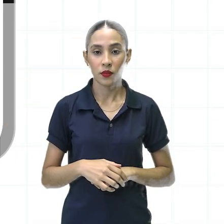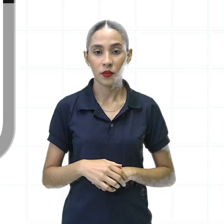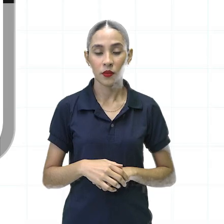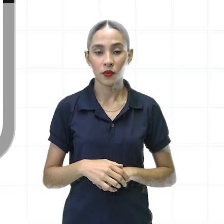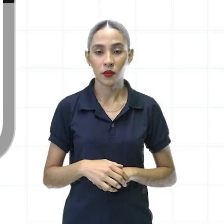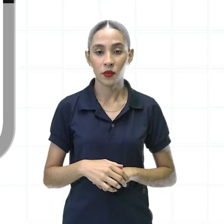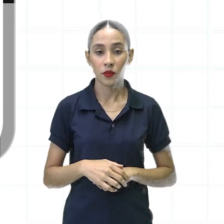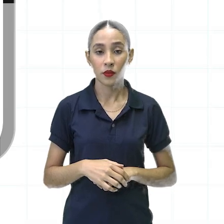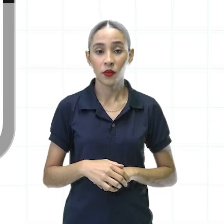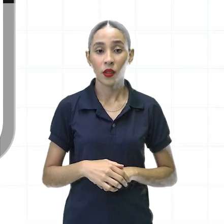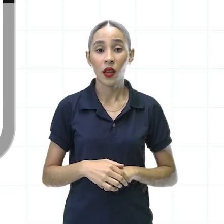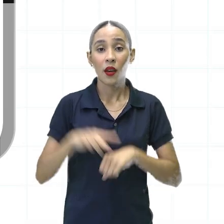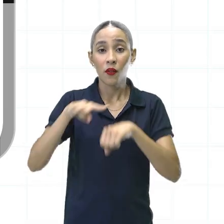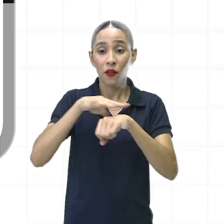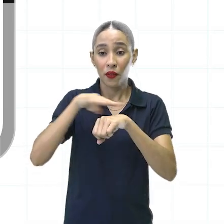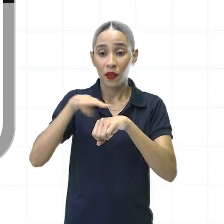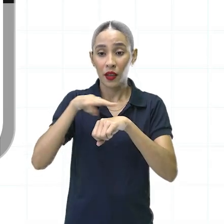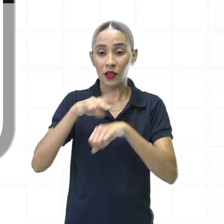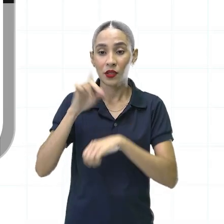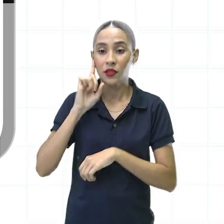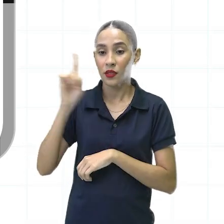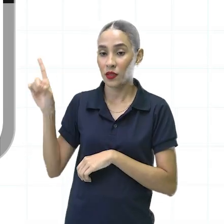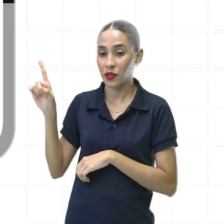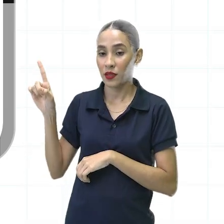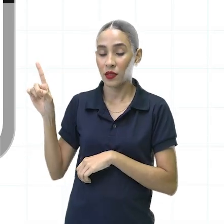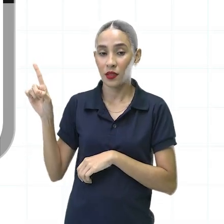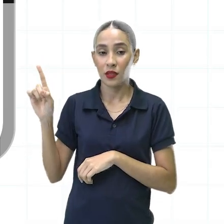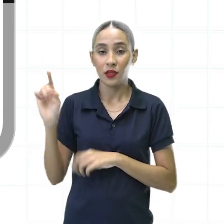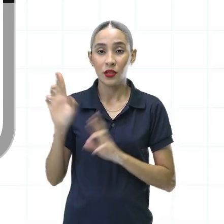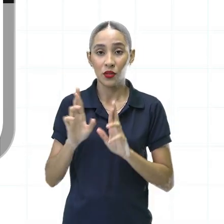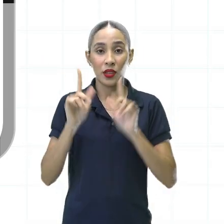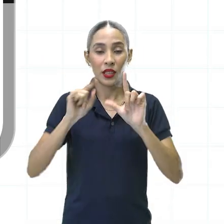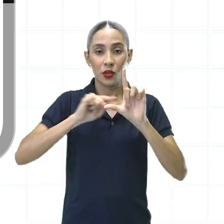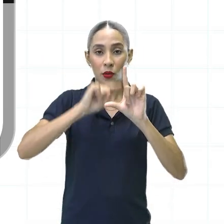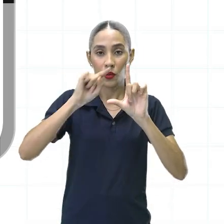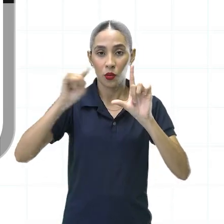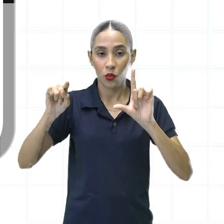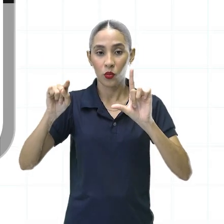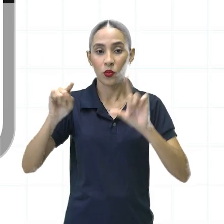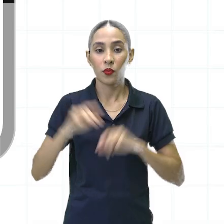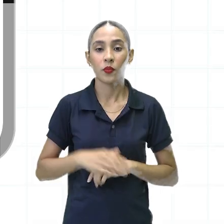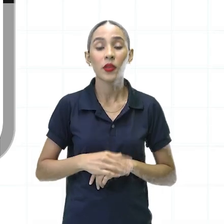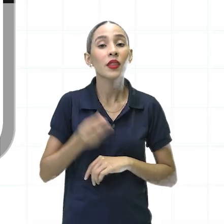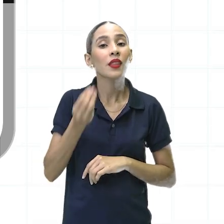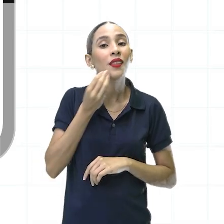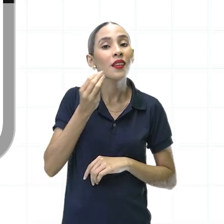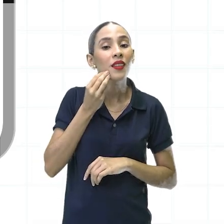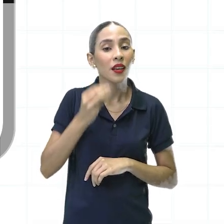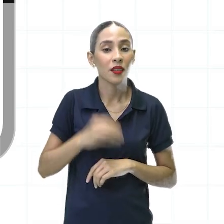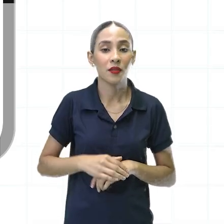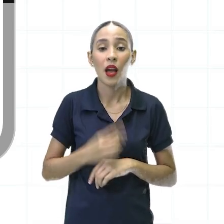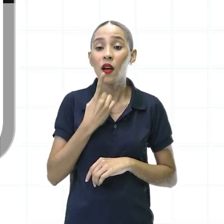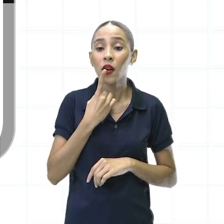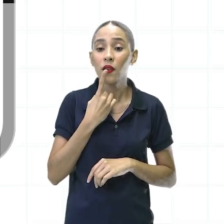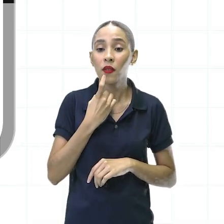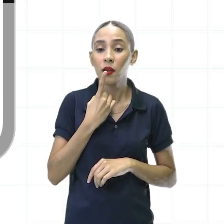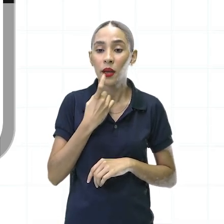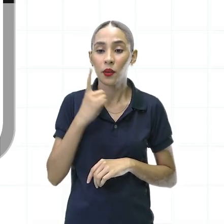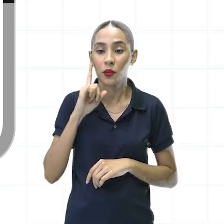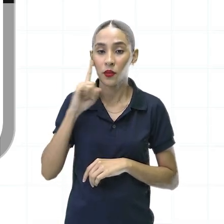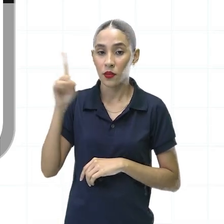né? Foi lá para o verde, olha só, com um pouquinho menor de comprimento de onda. Vamos aqui tentar colocar ela no vermelho.